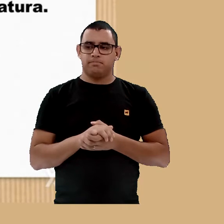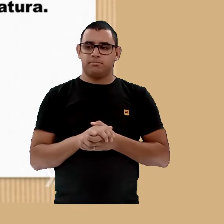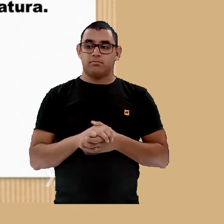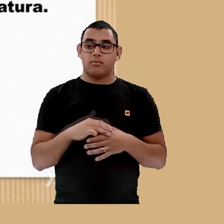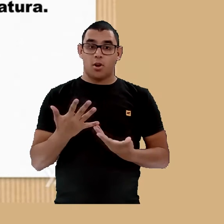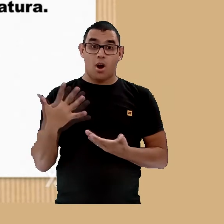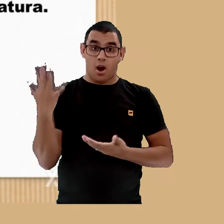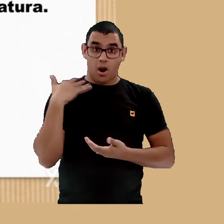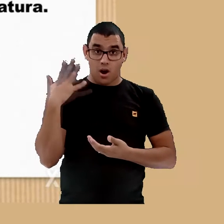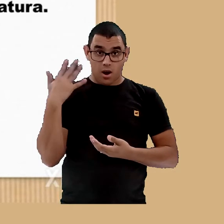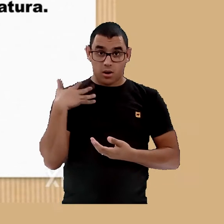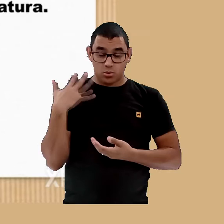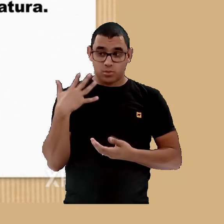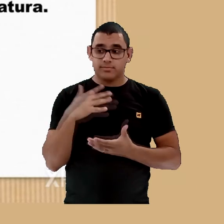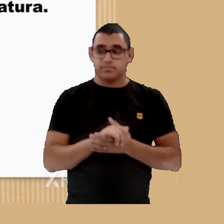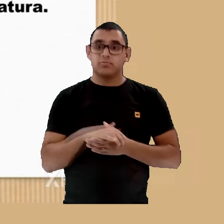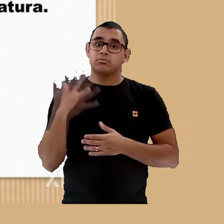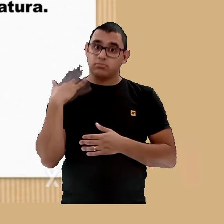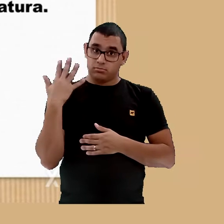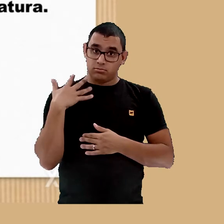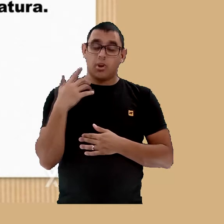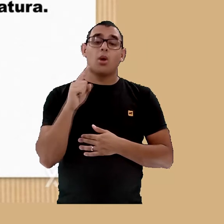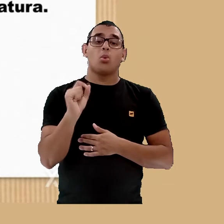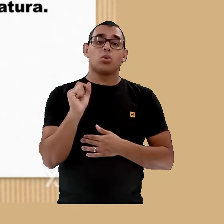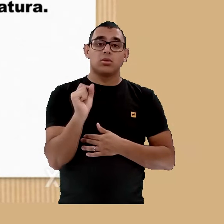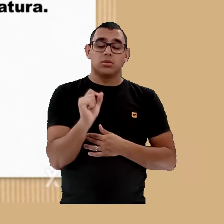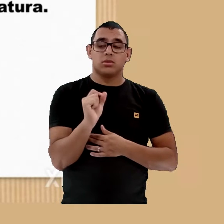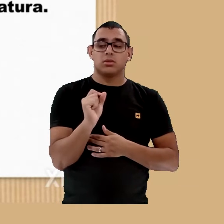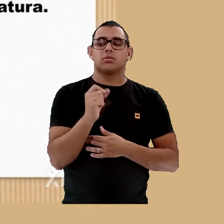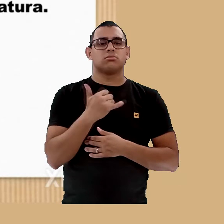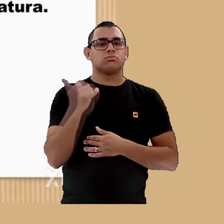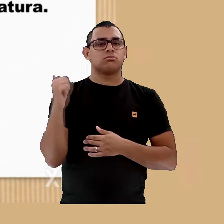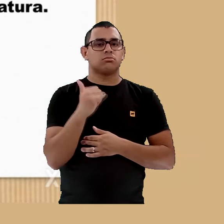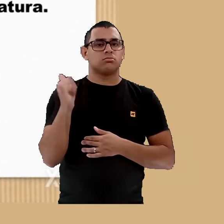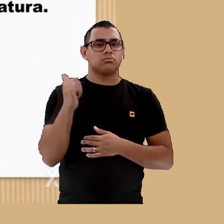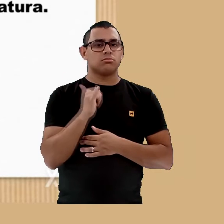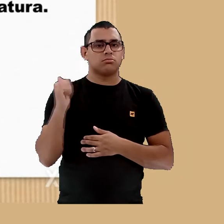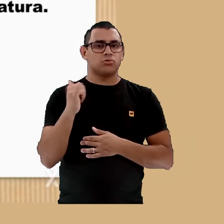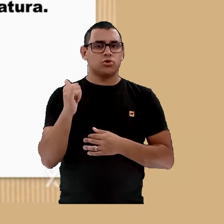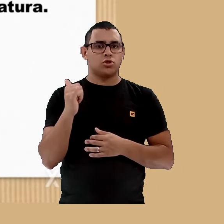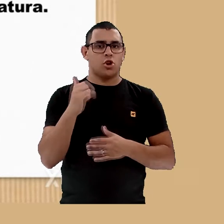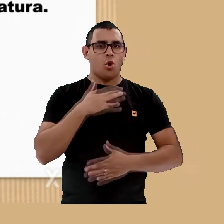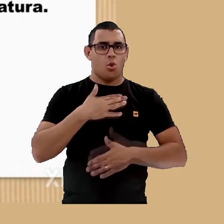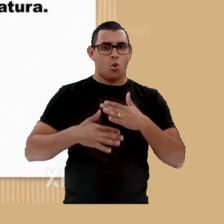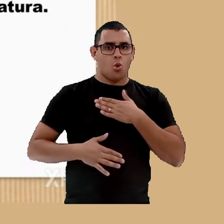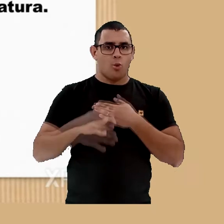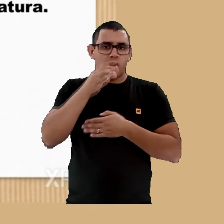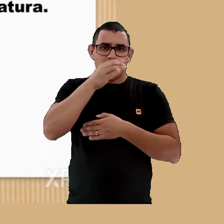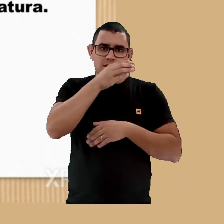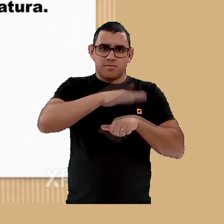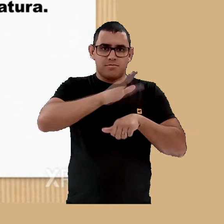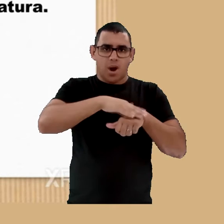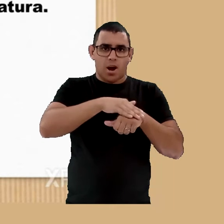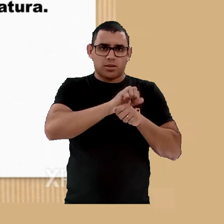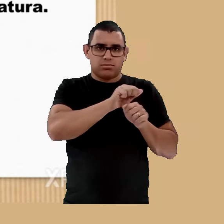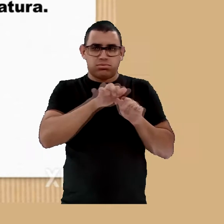O calor. Então, nós já estudamos que o calor ele é a energia térmica que flui de um corpo de maior